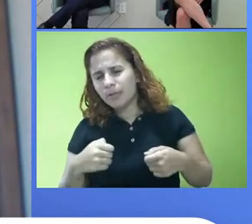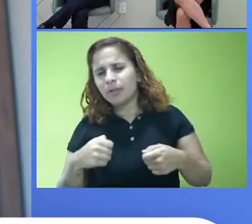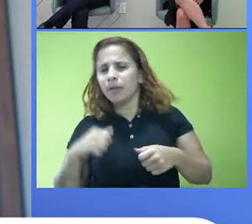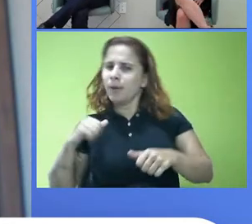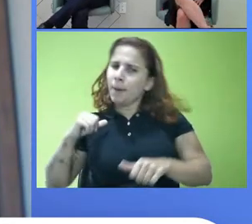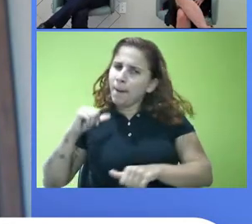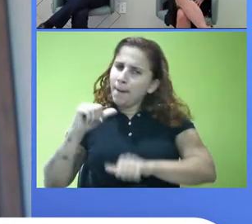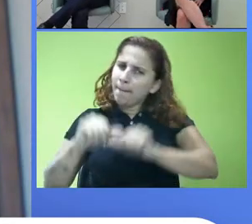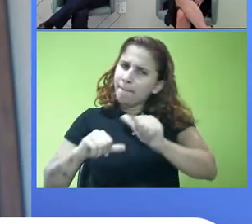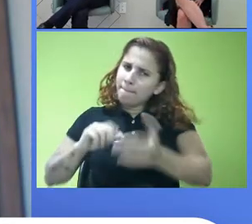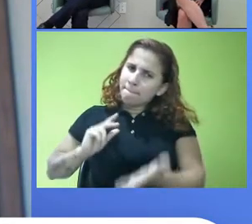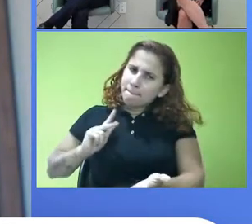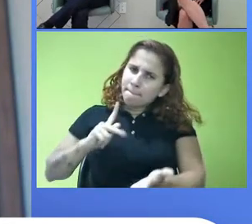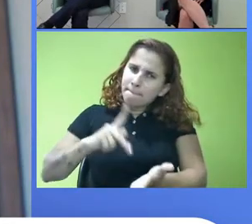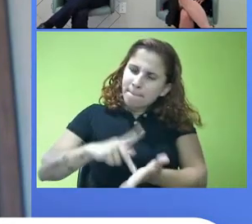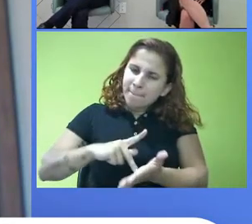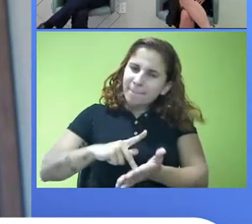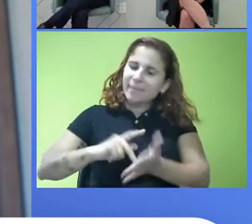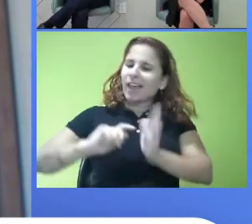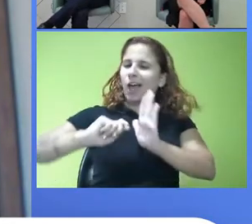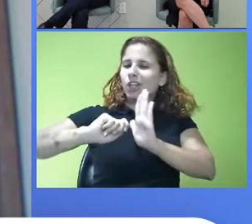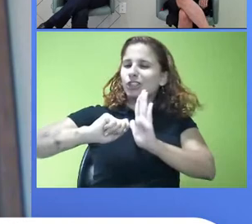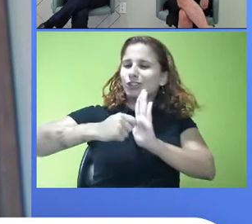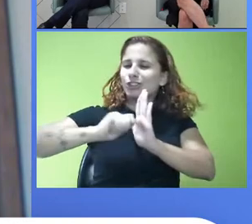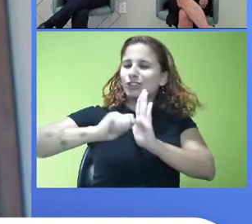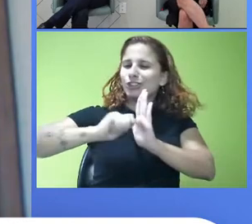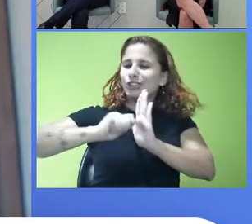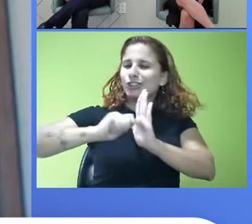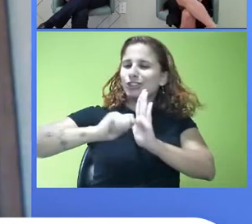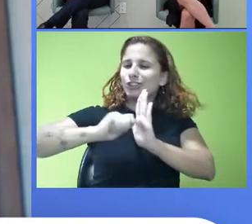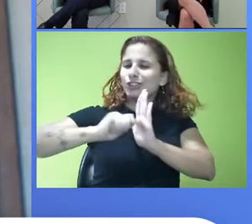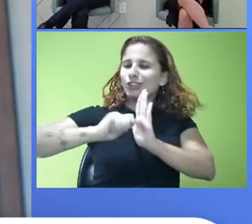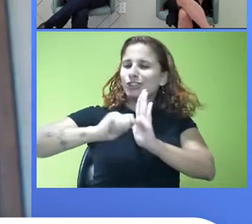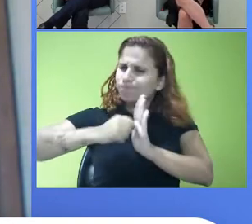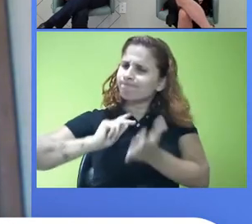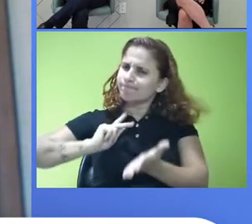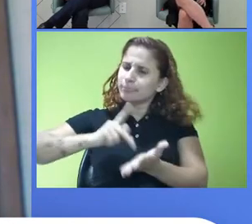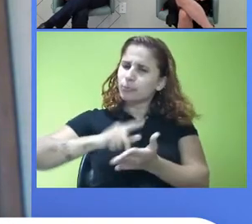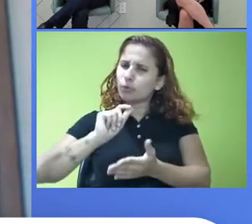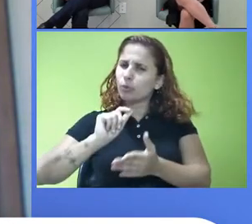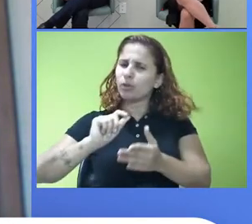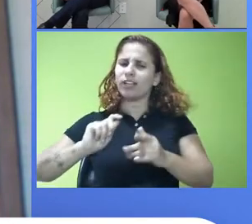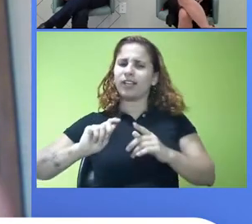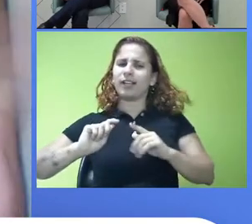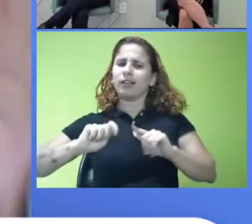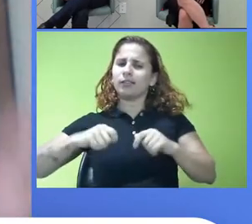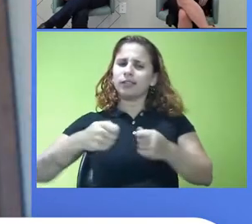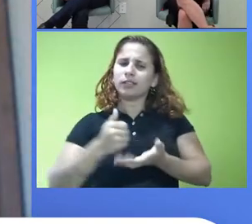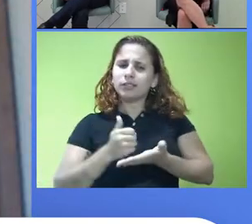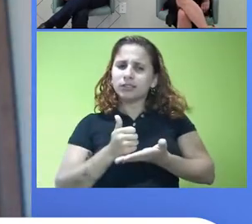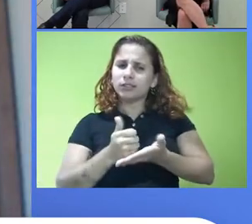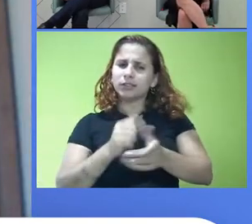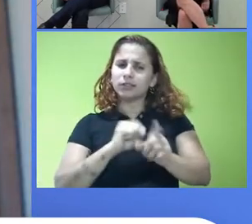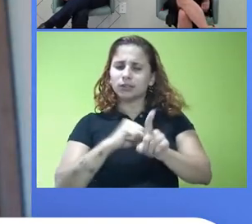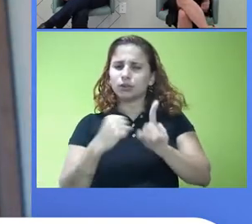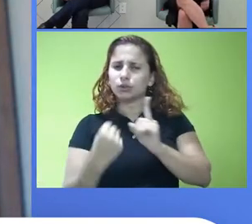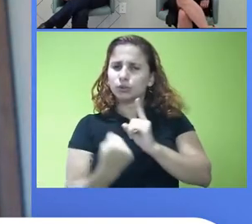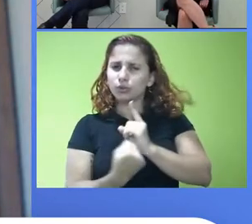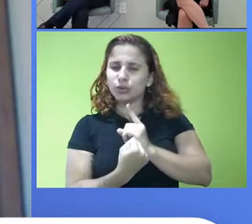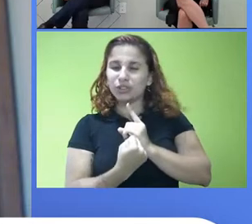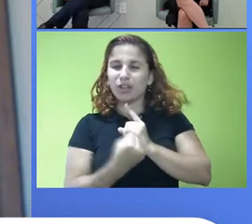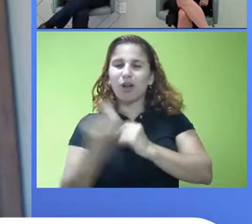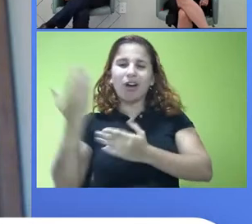de chave, um pouco do que a Nara trouxe, né, que assistência social não é só porque isso ficou no imaginário, né?